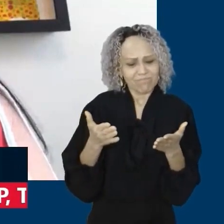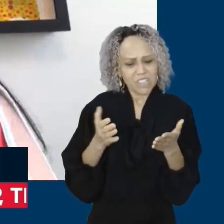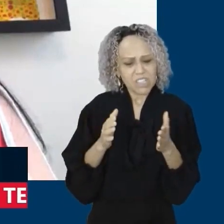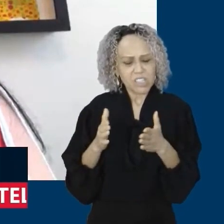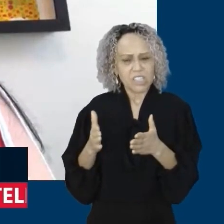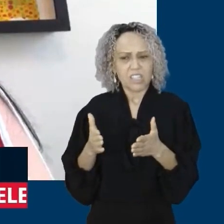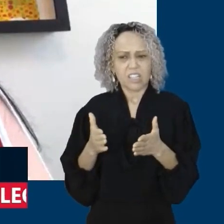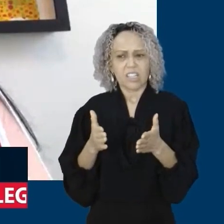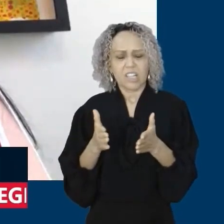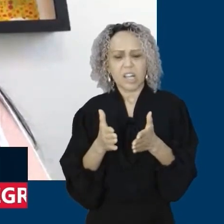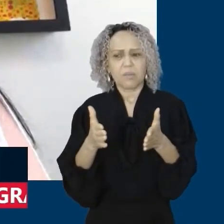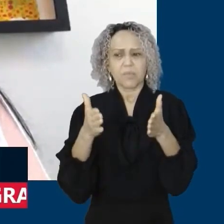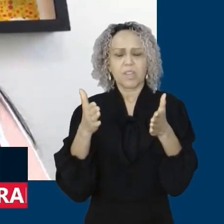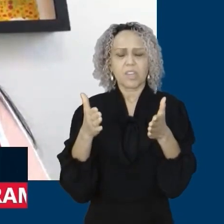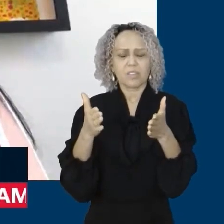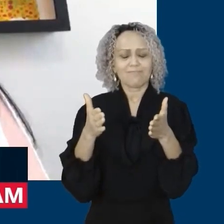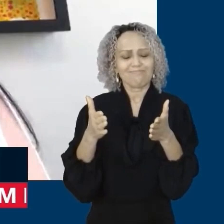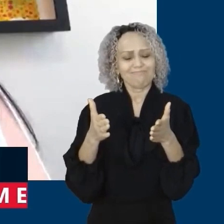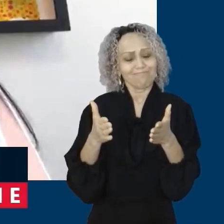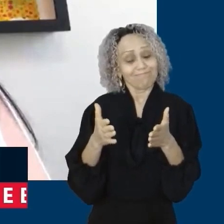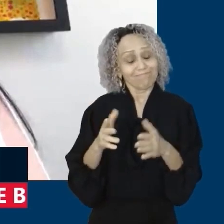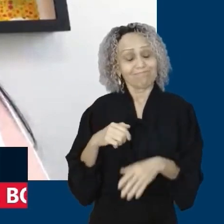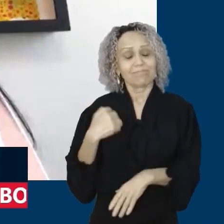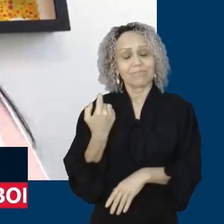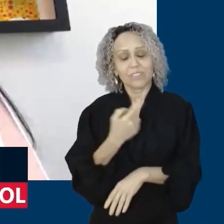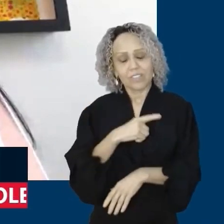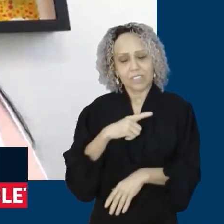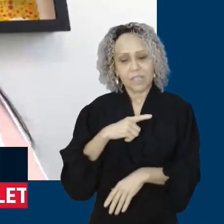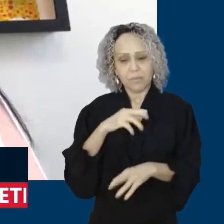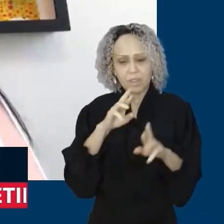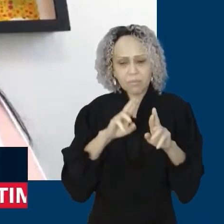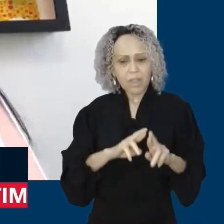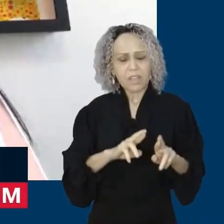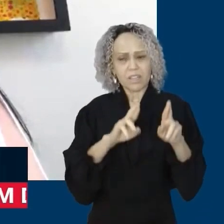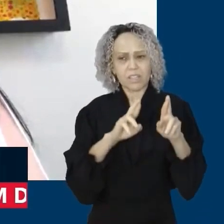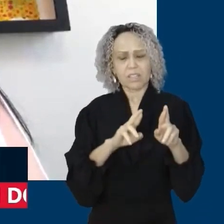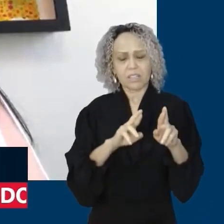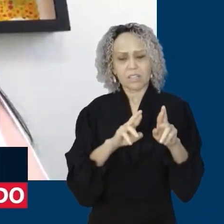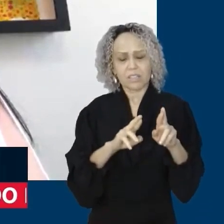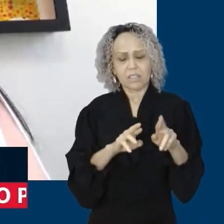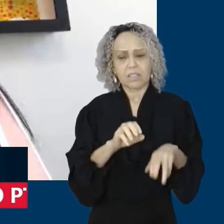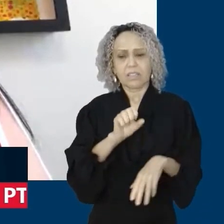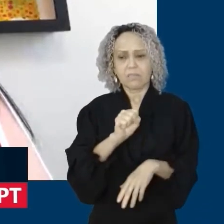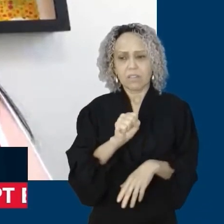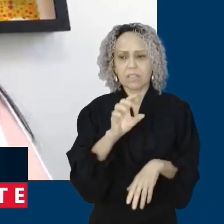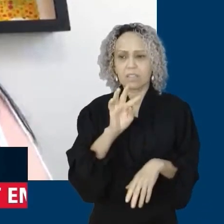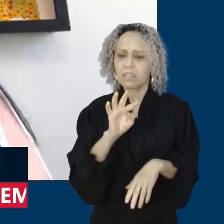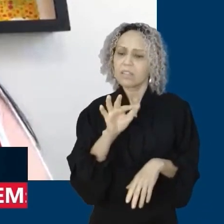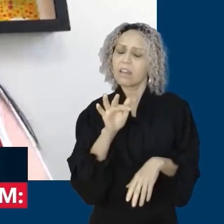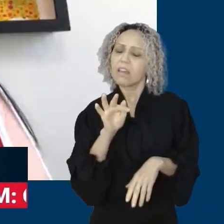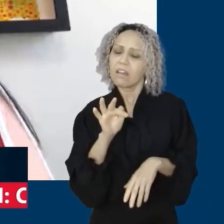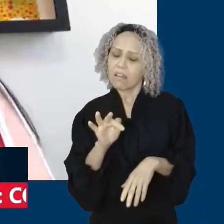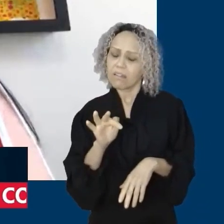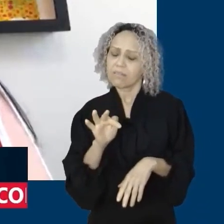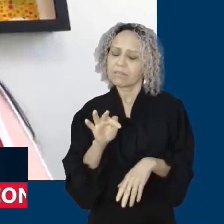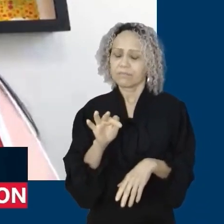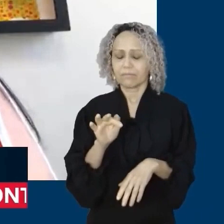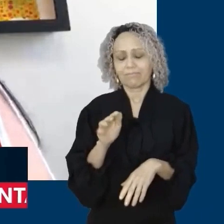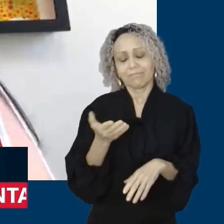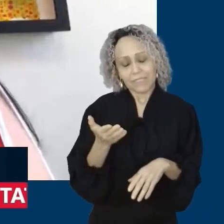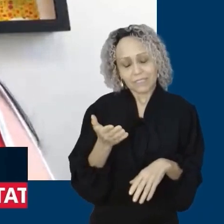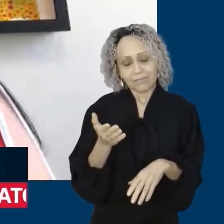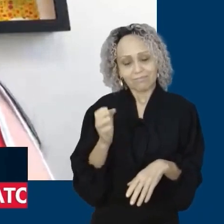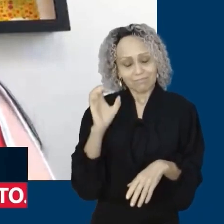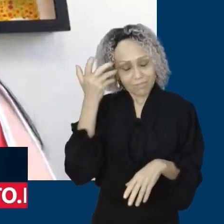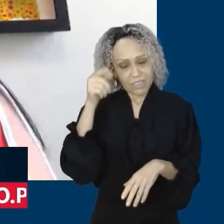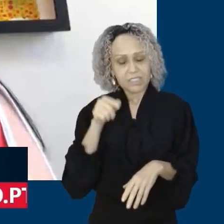que o STF, por si só, já com a votação contra o marco temporal, deve contribuir muito para